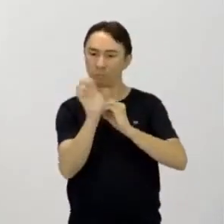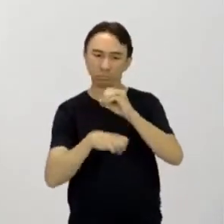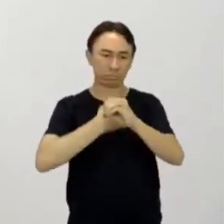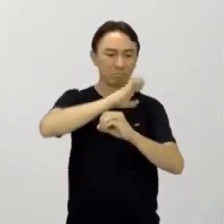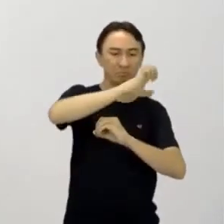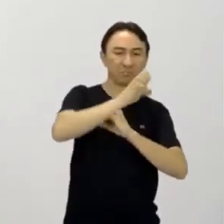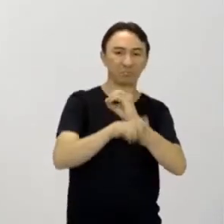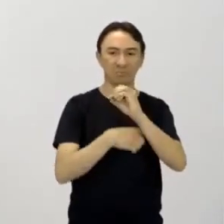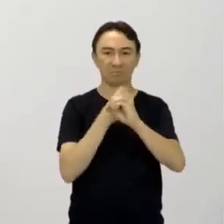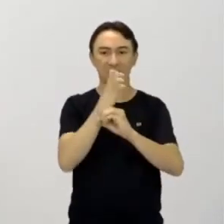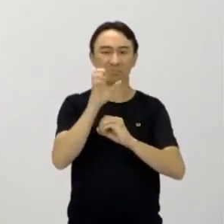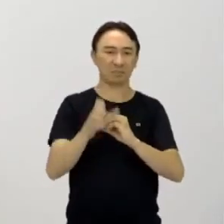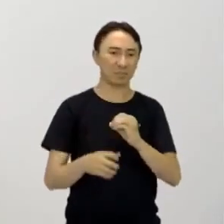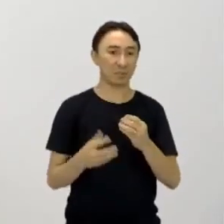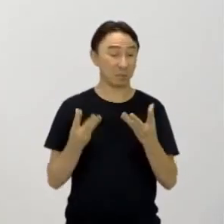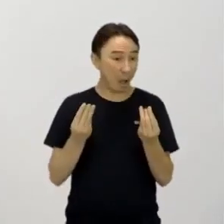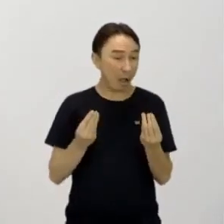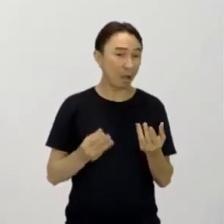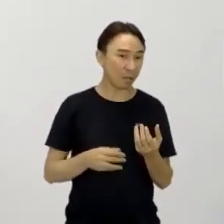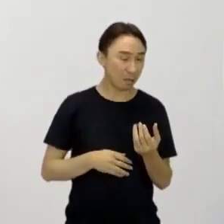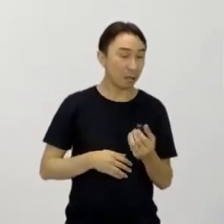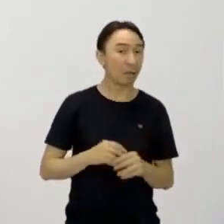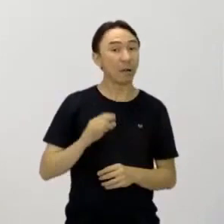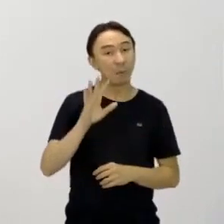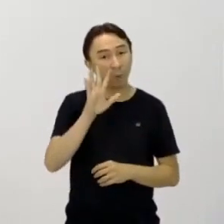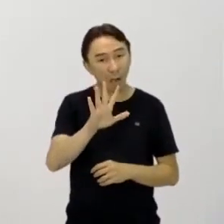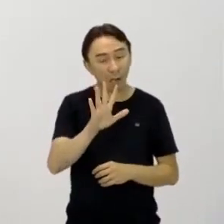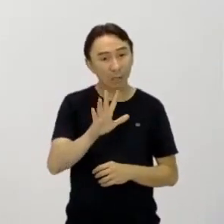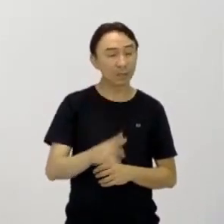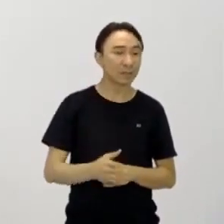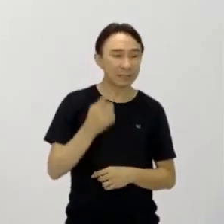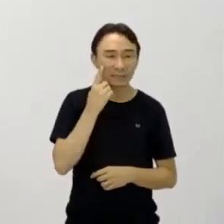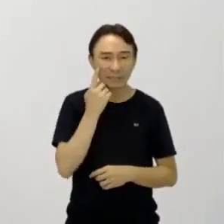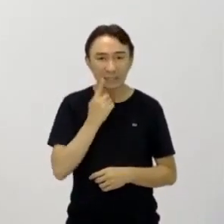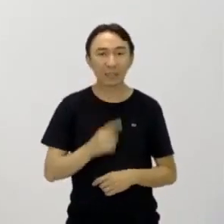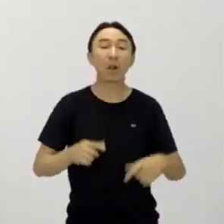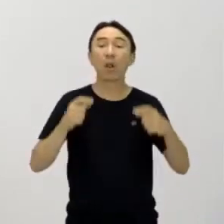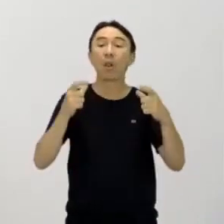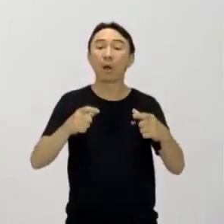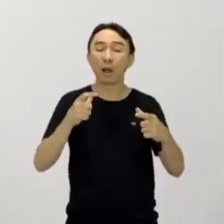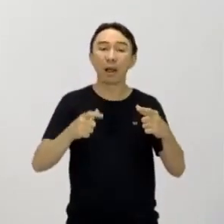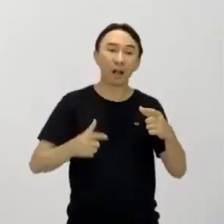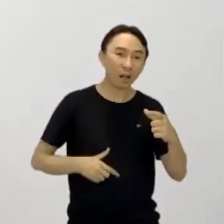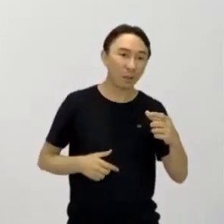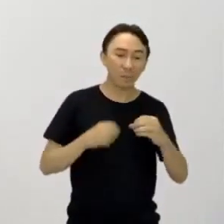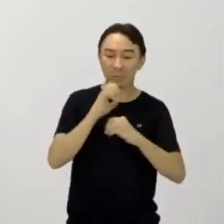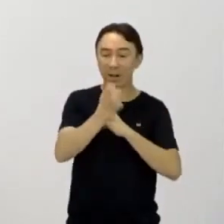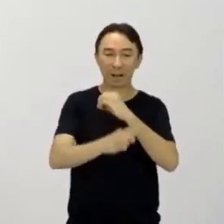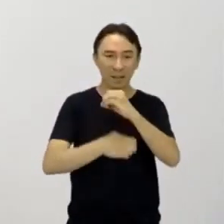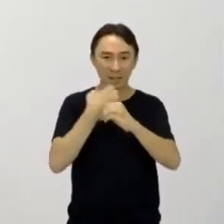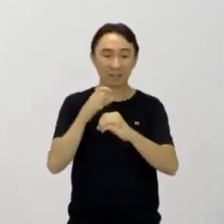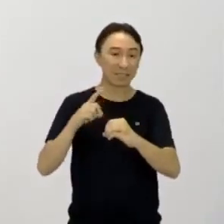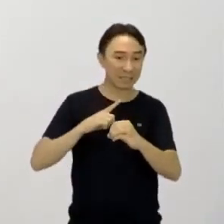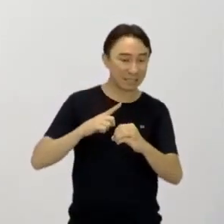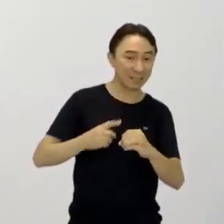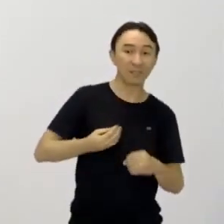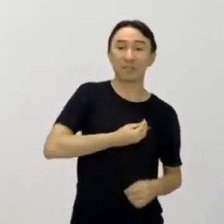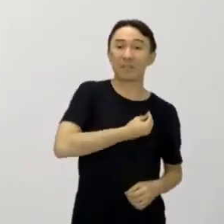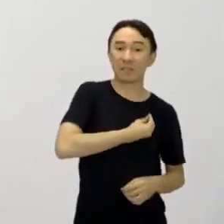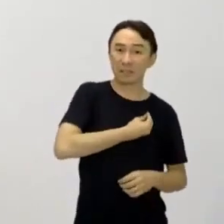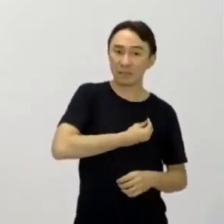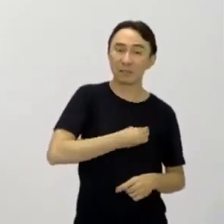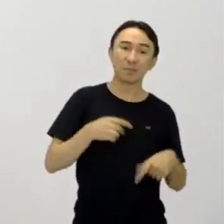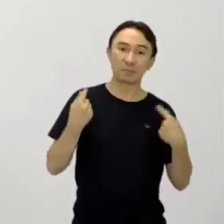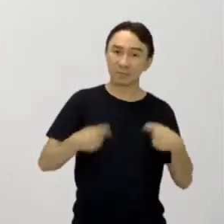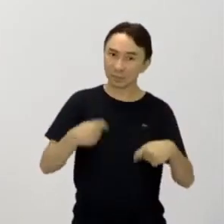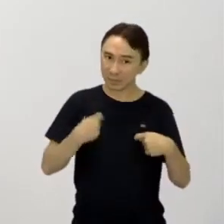orbitando, mas para descobrir onde o elétron está, eu tenho que fazer diversos experimentos, inclusive